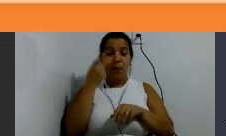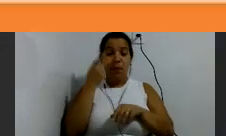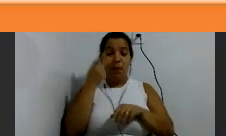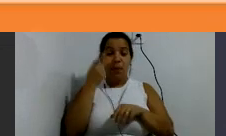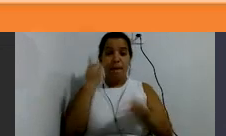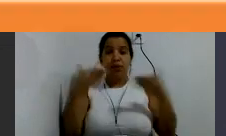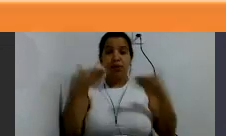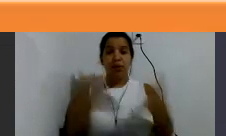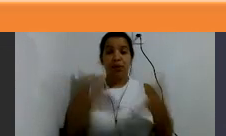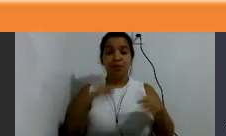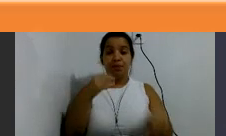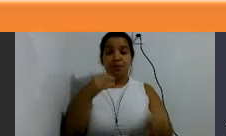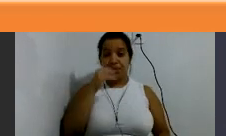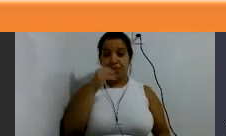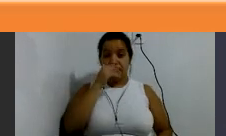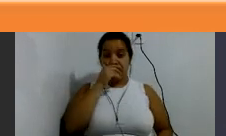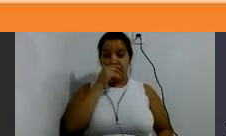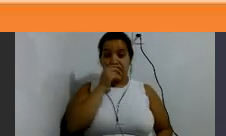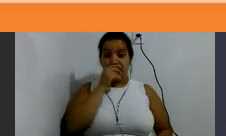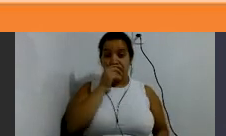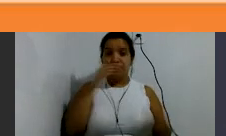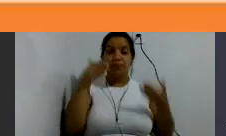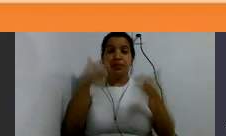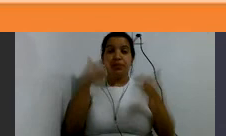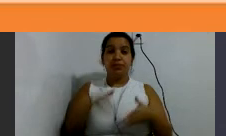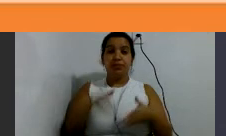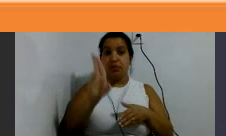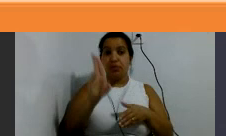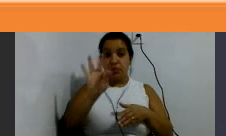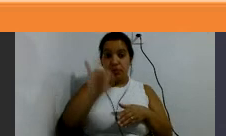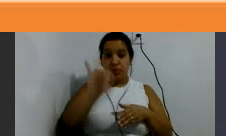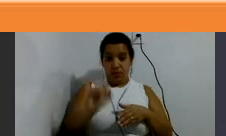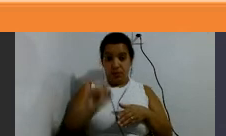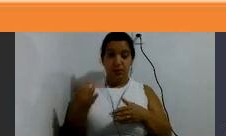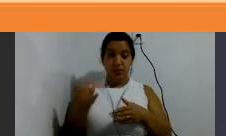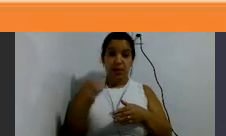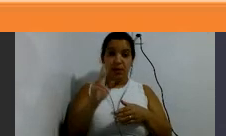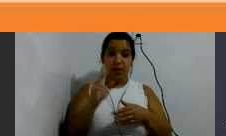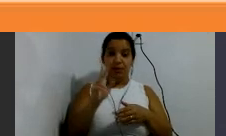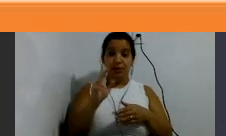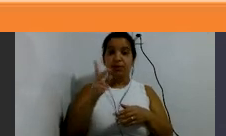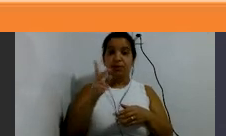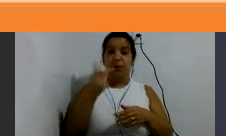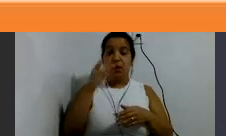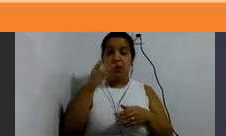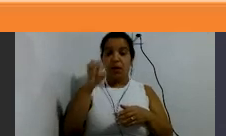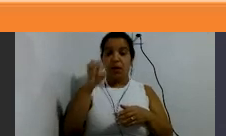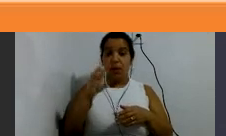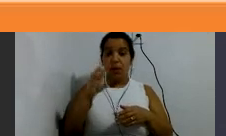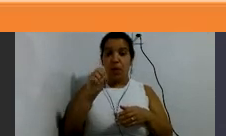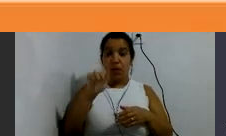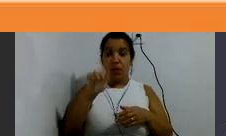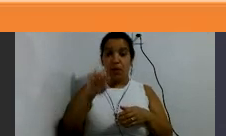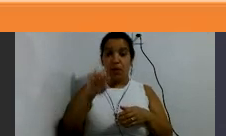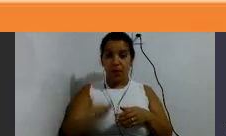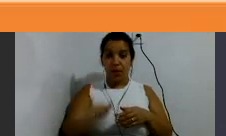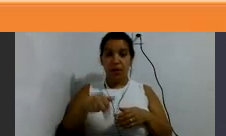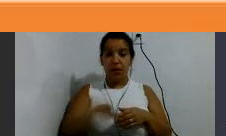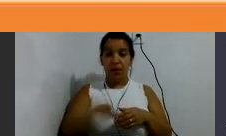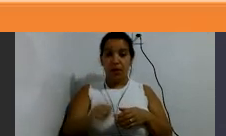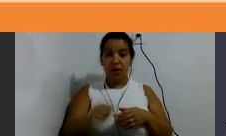chegou para internar numa unidade de terapia intensiva, a hemoglobina dele estava 12, ou seja, ainda estava no valor de